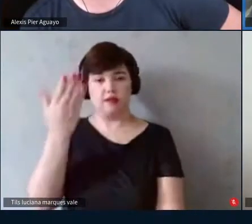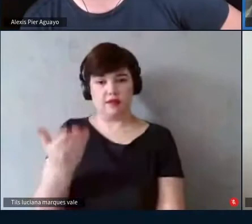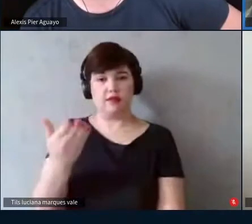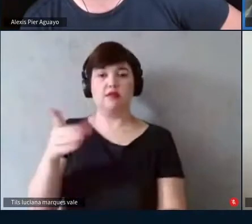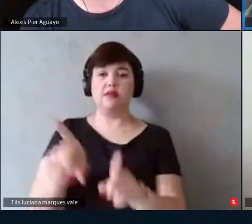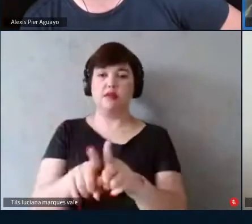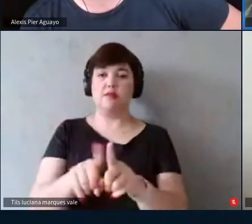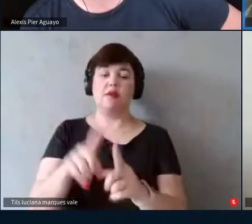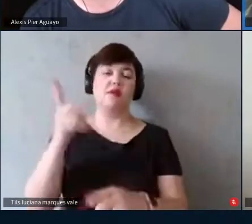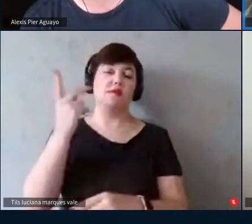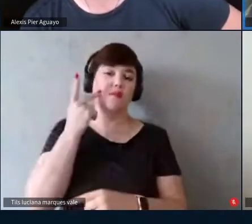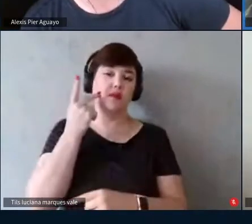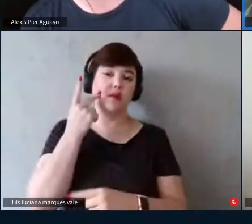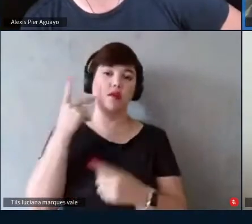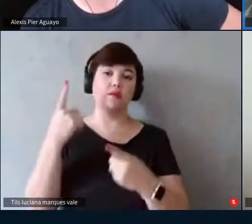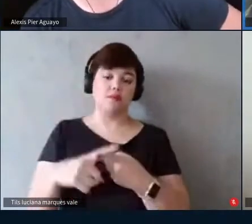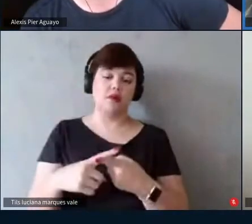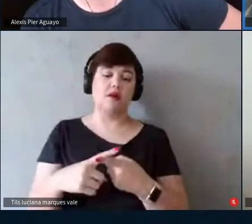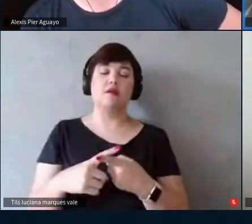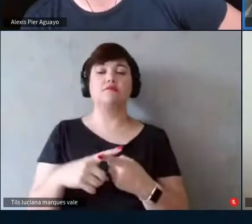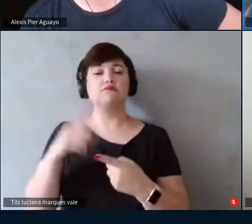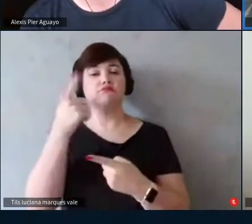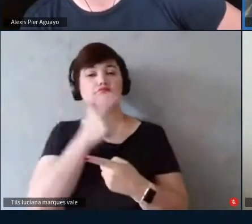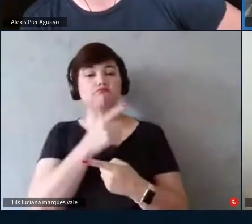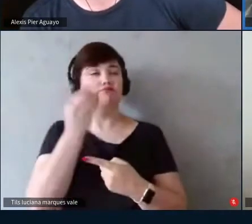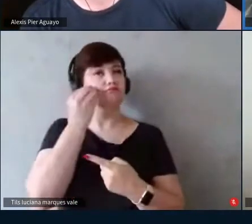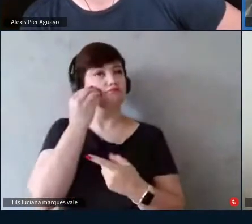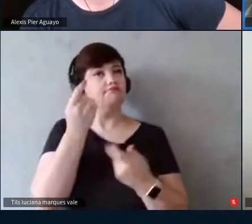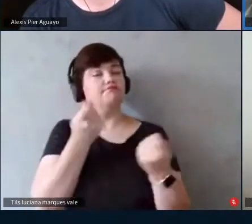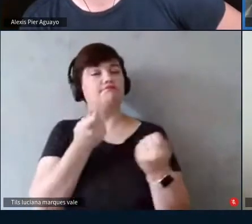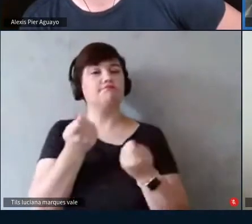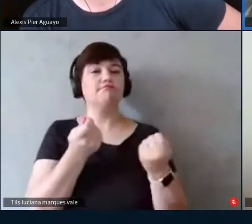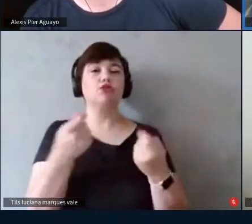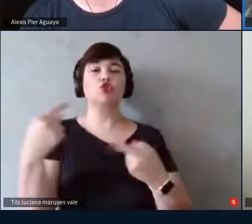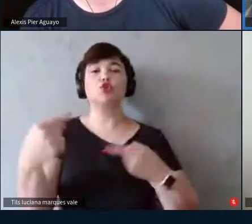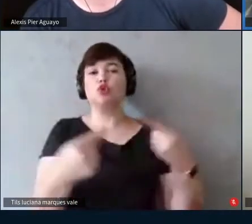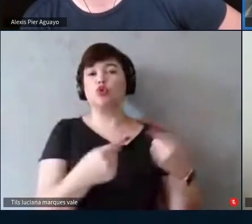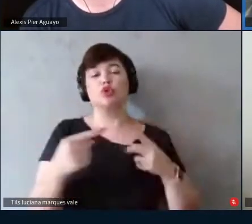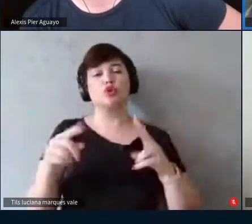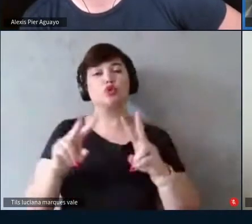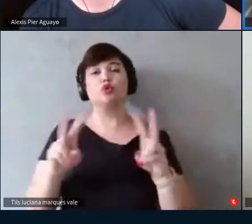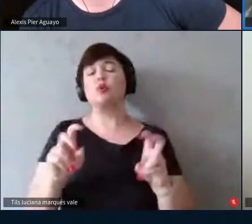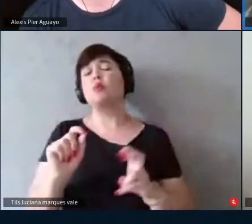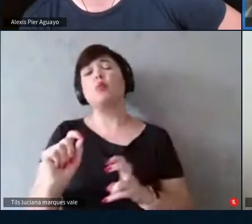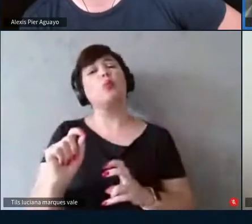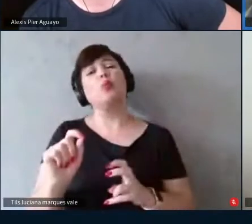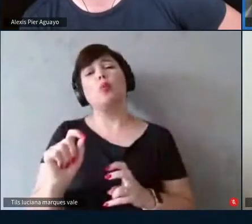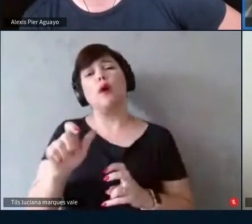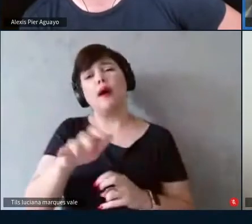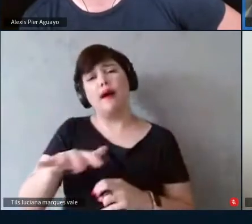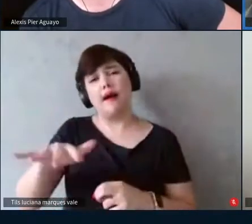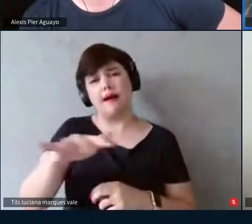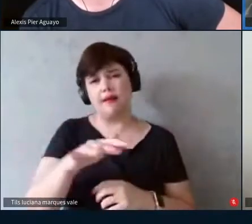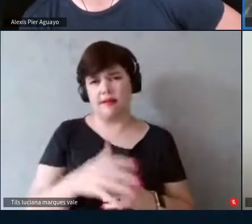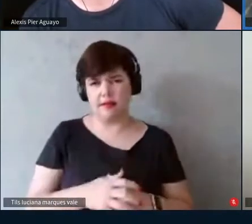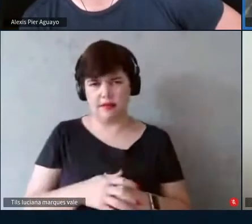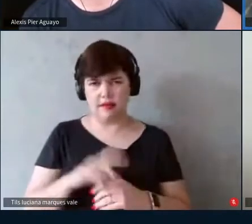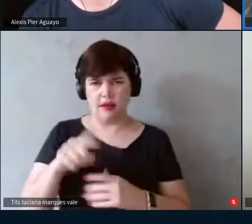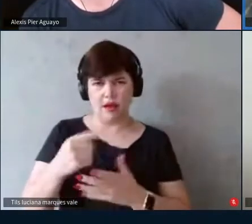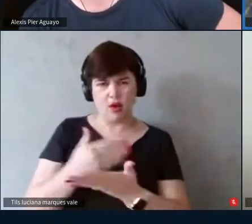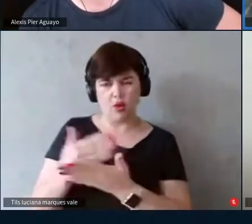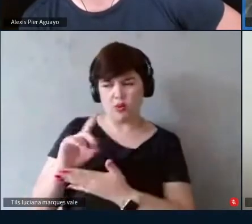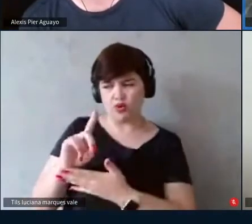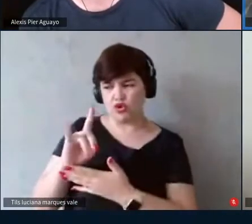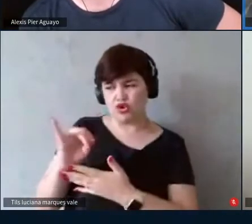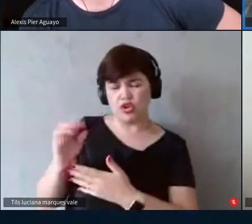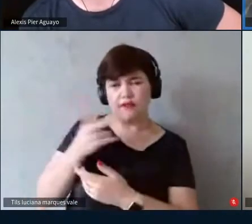você, Pierre, para, de repente, ter uma discussão sobre o que é essa área que começou um dia